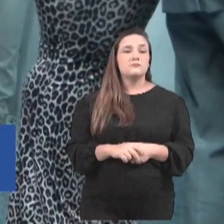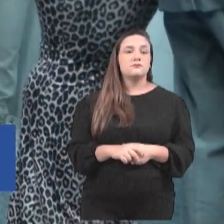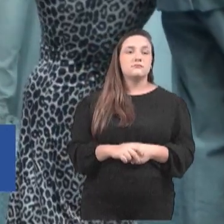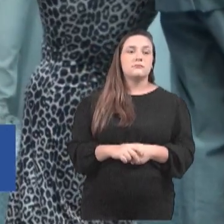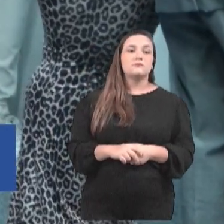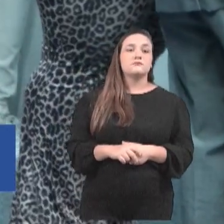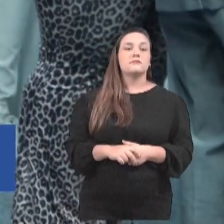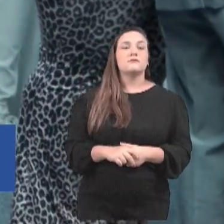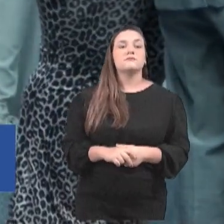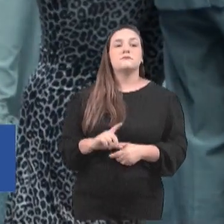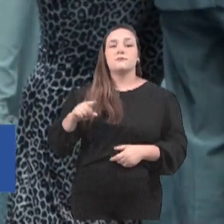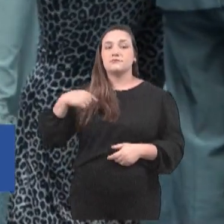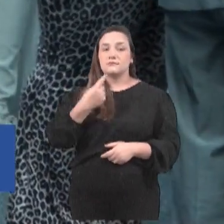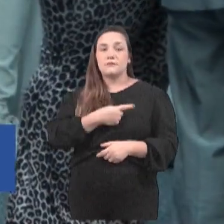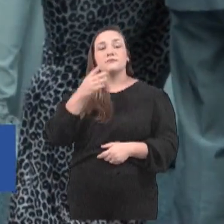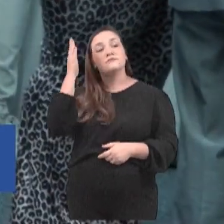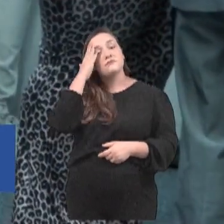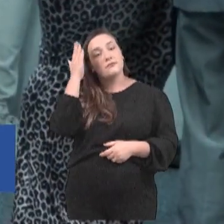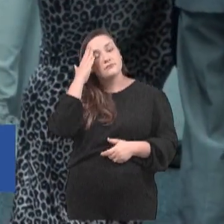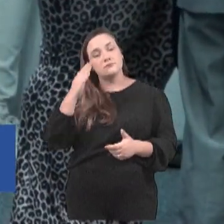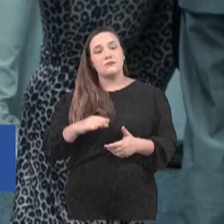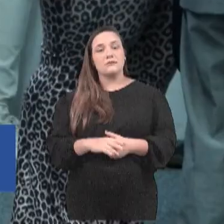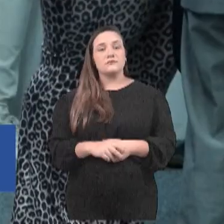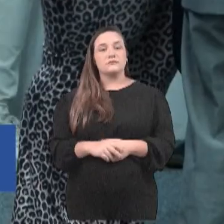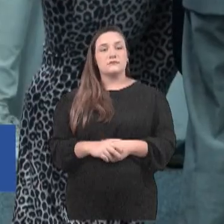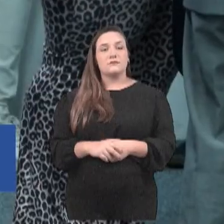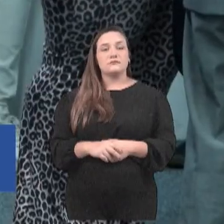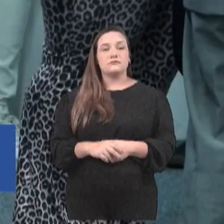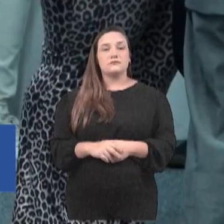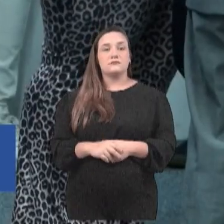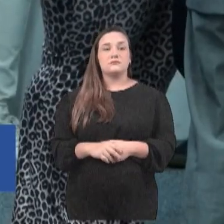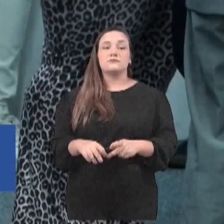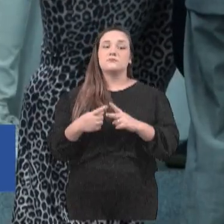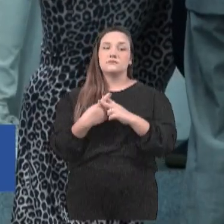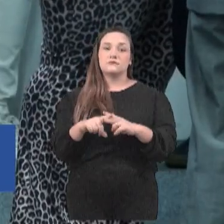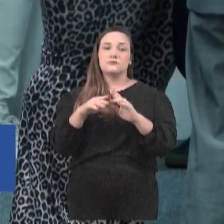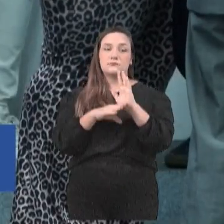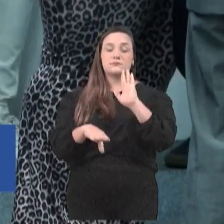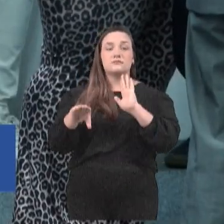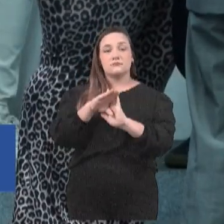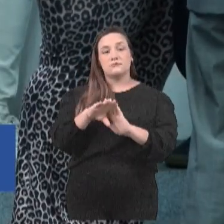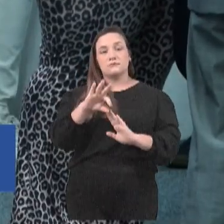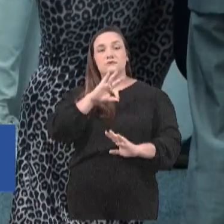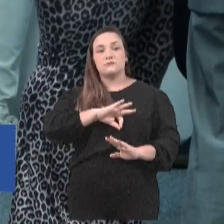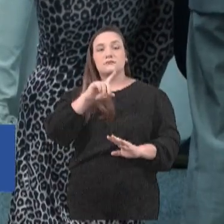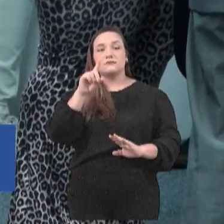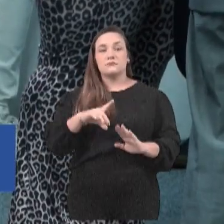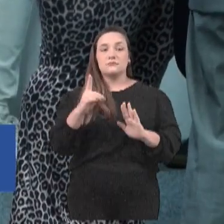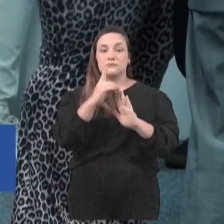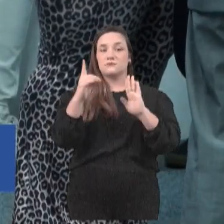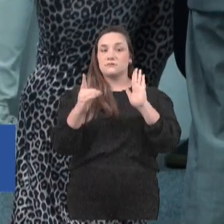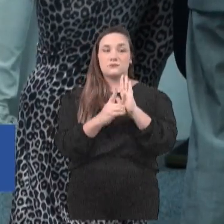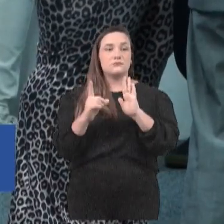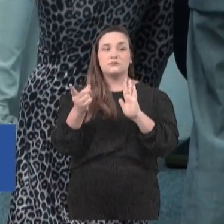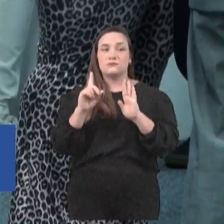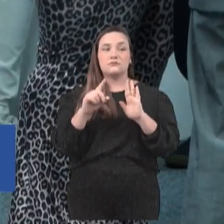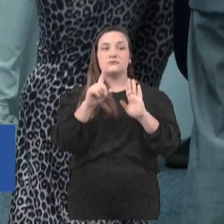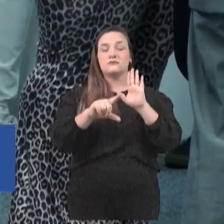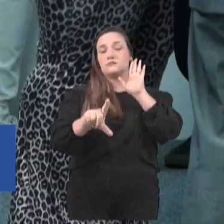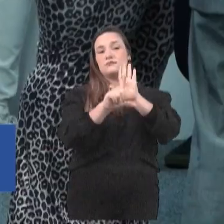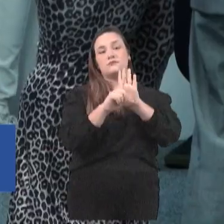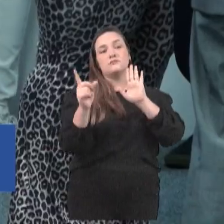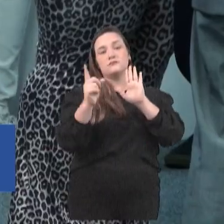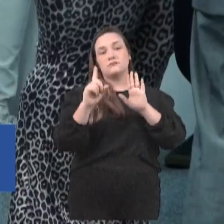Nós sabemos que o reajuste para os convocados ele é feito por decreto, ele não vem aqui